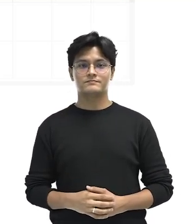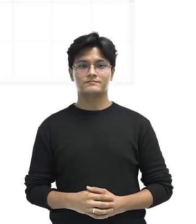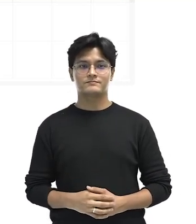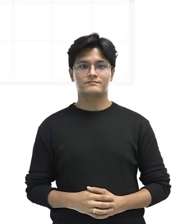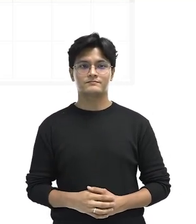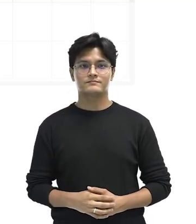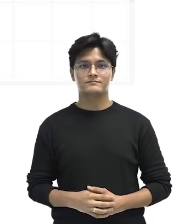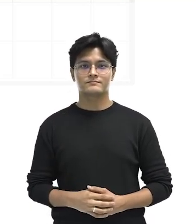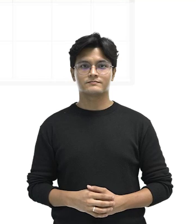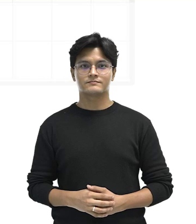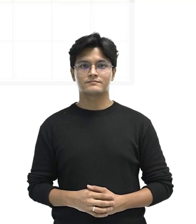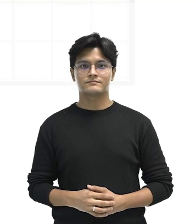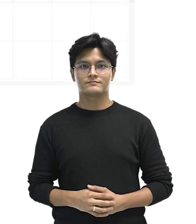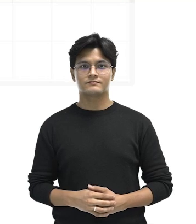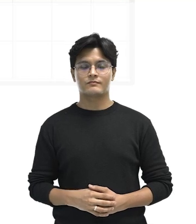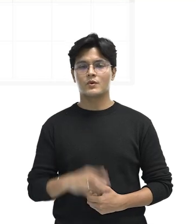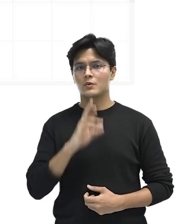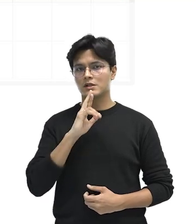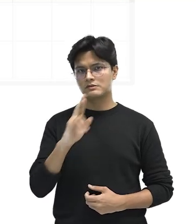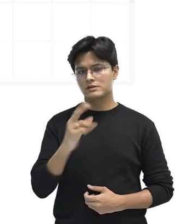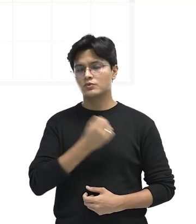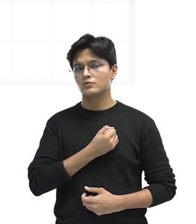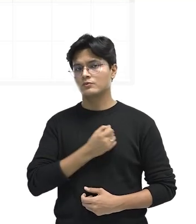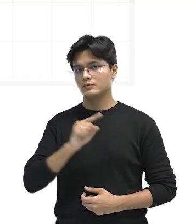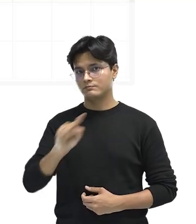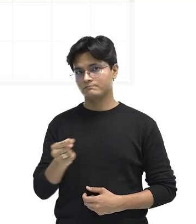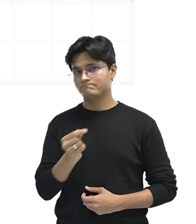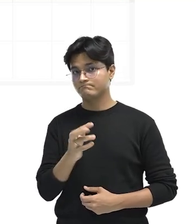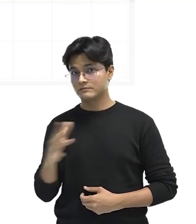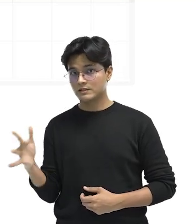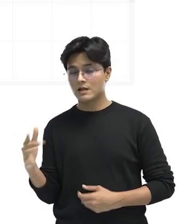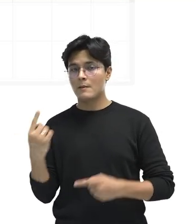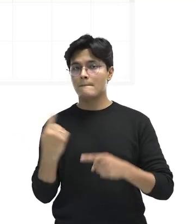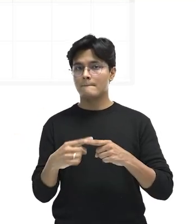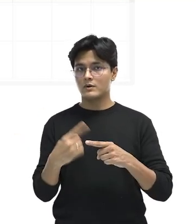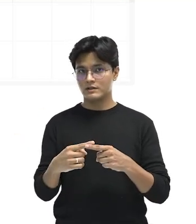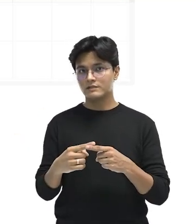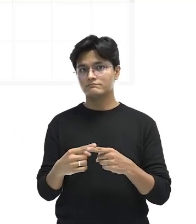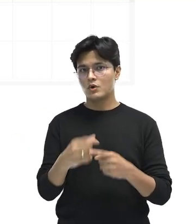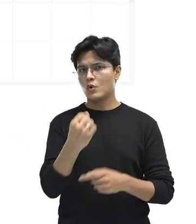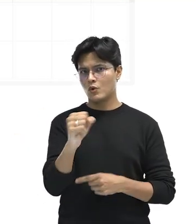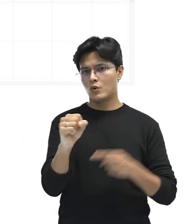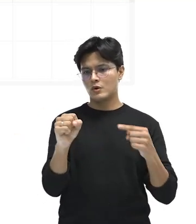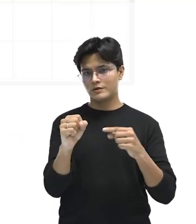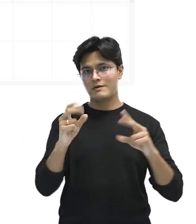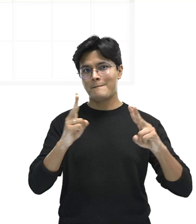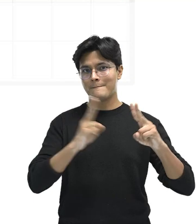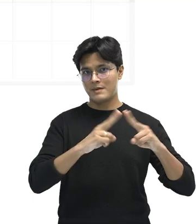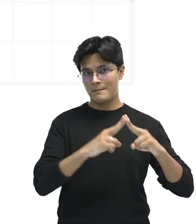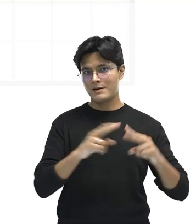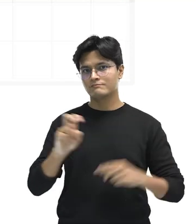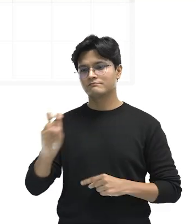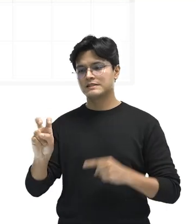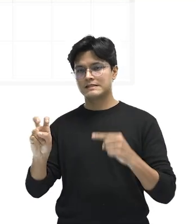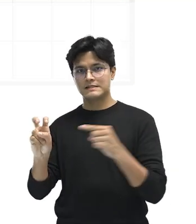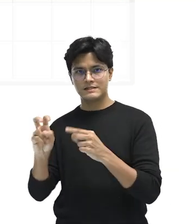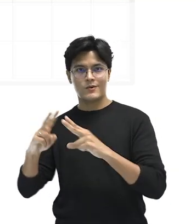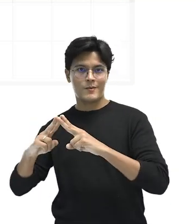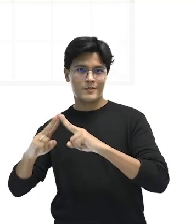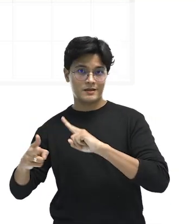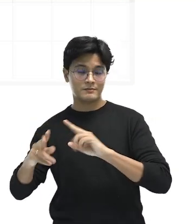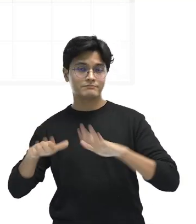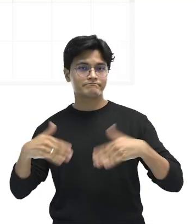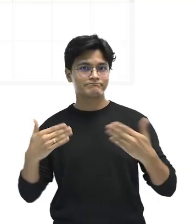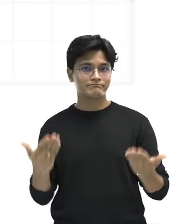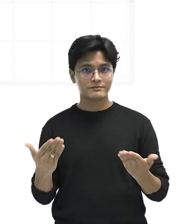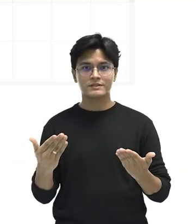viu que vai dar um número aqui decimal, né? Por quê? Porque 8 ele é um número par e 5 é um número ímpar. Então a gente não